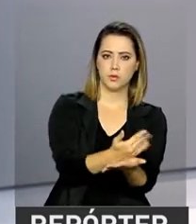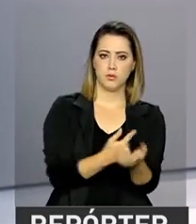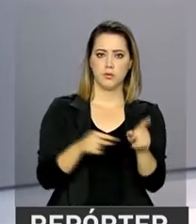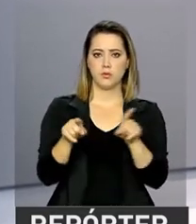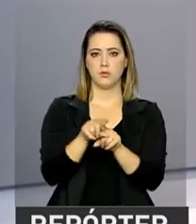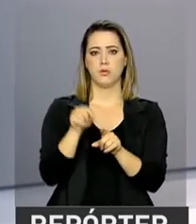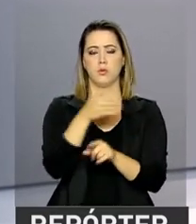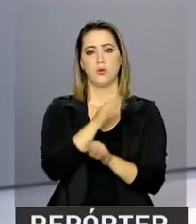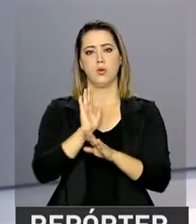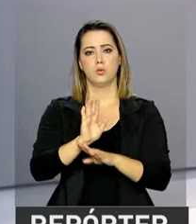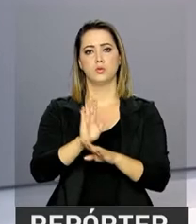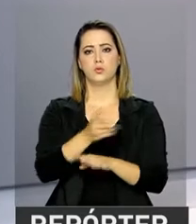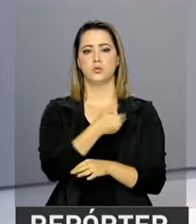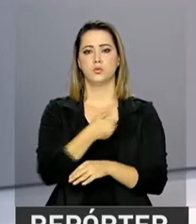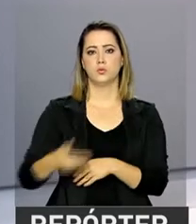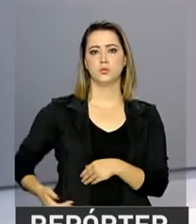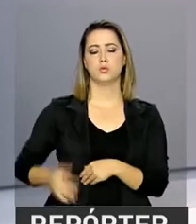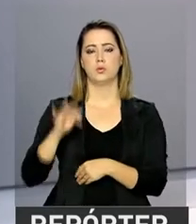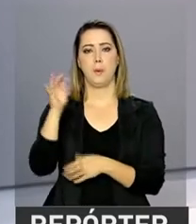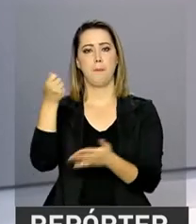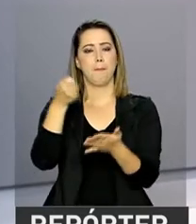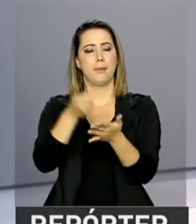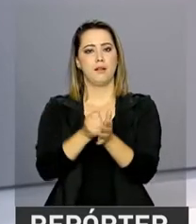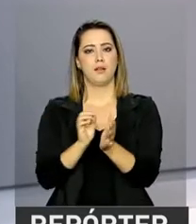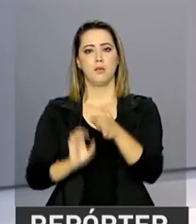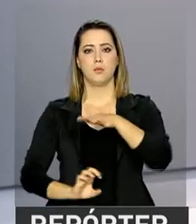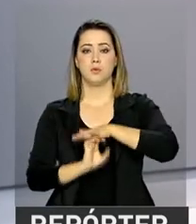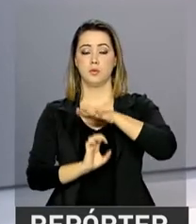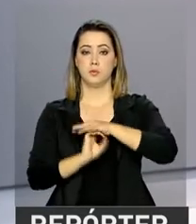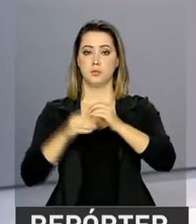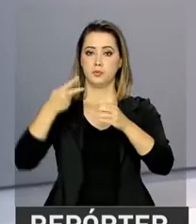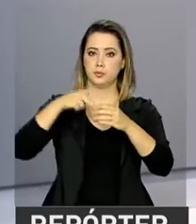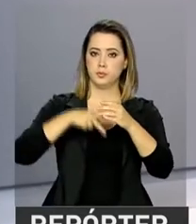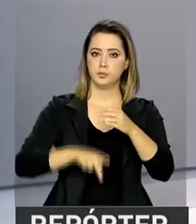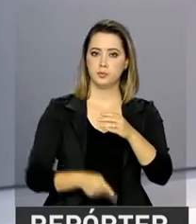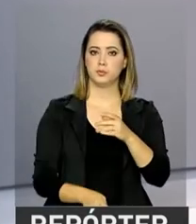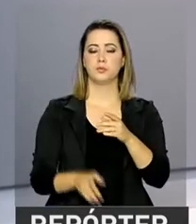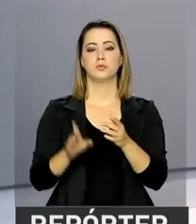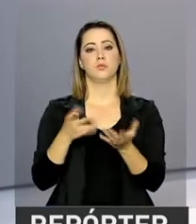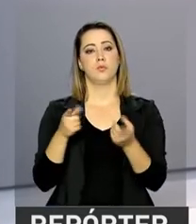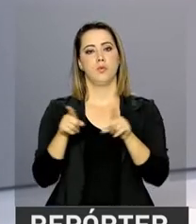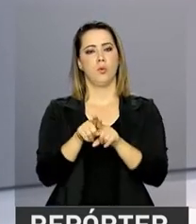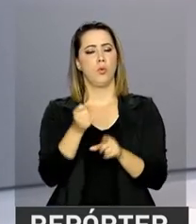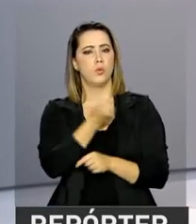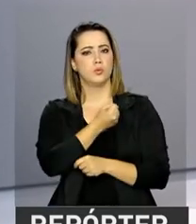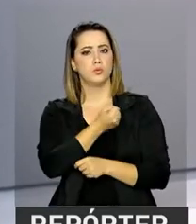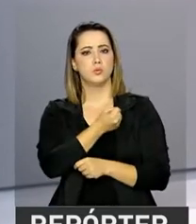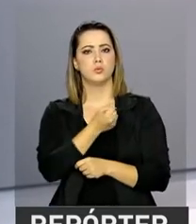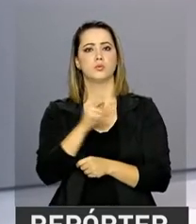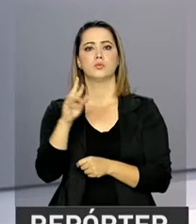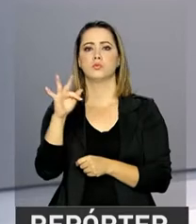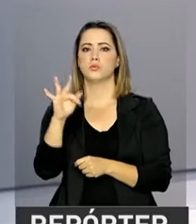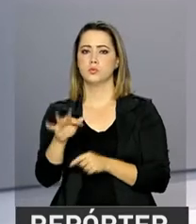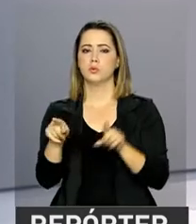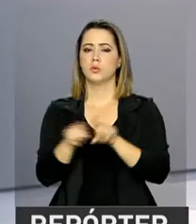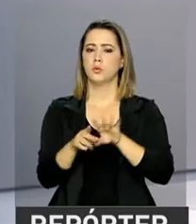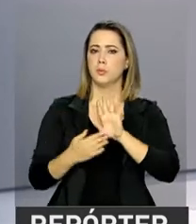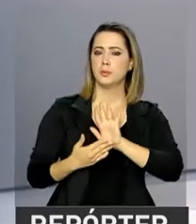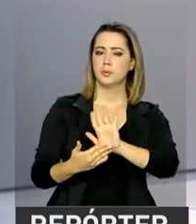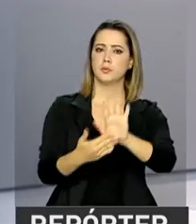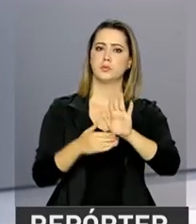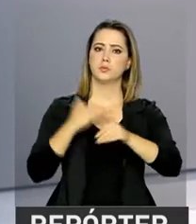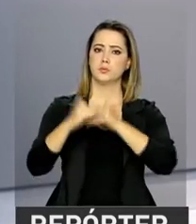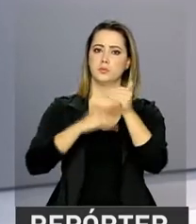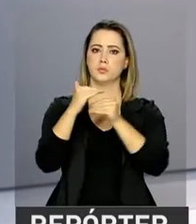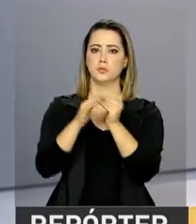federais pagas ao governo por empresas que exploram petróleo no país os dados da receita também mostra um crescimento da